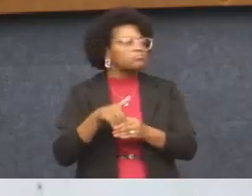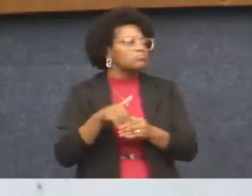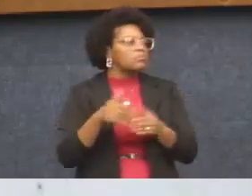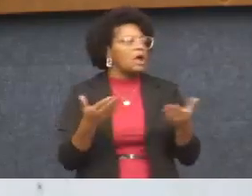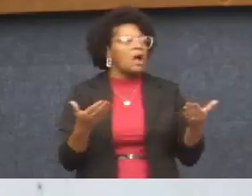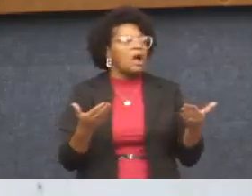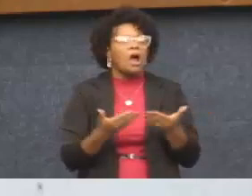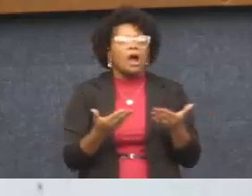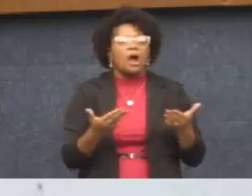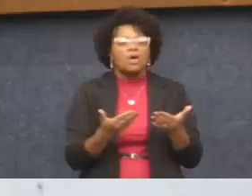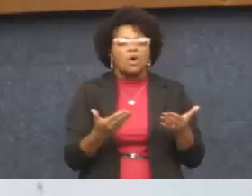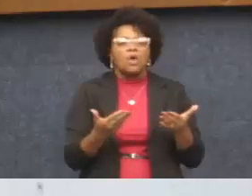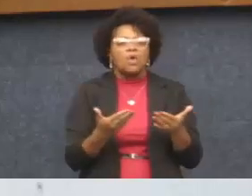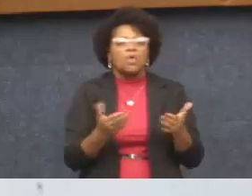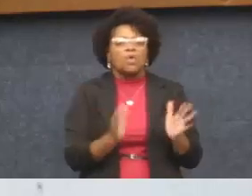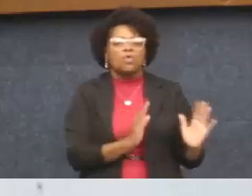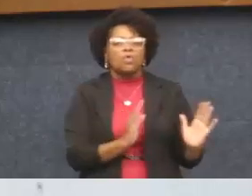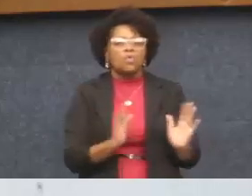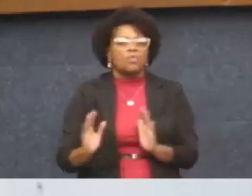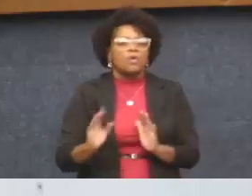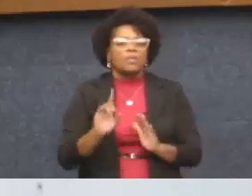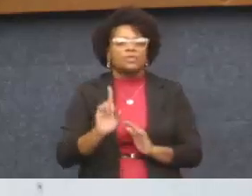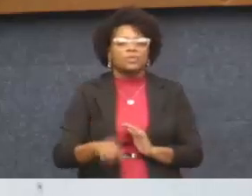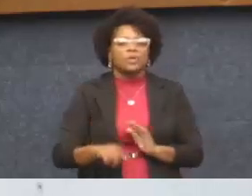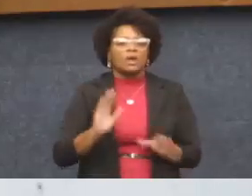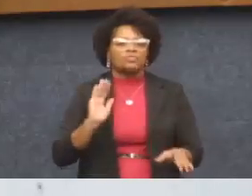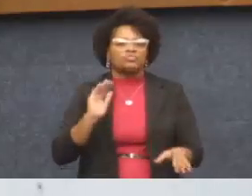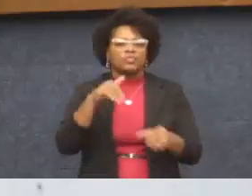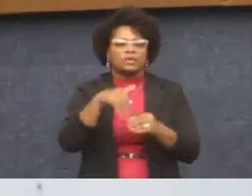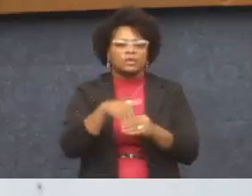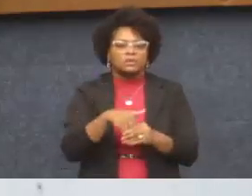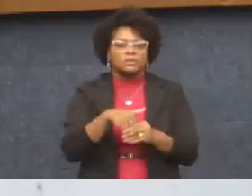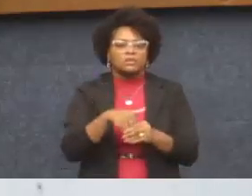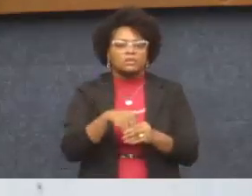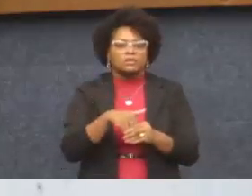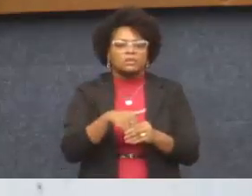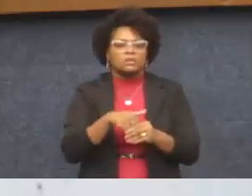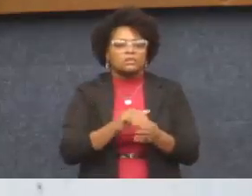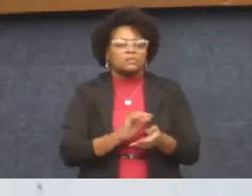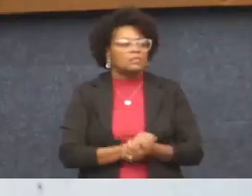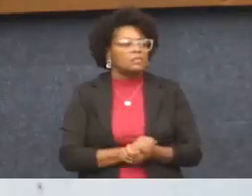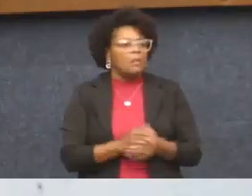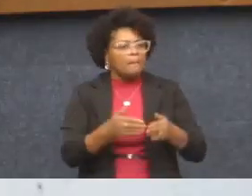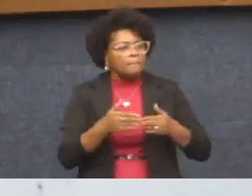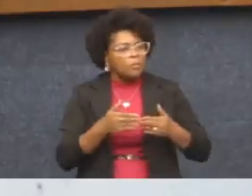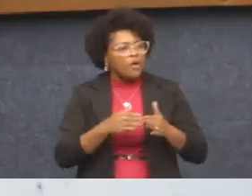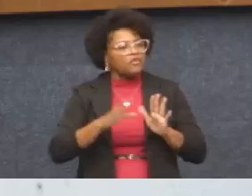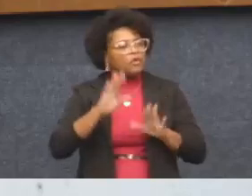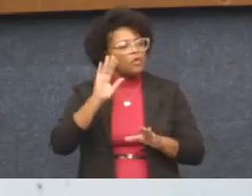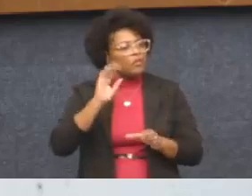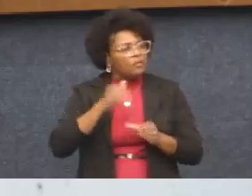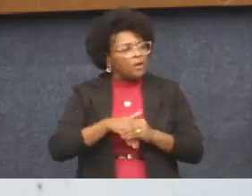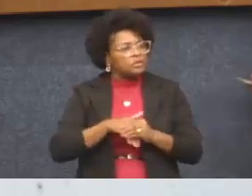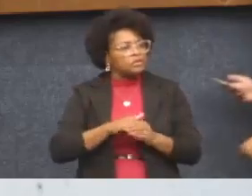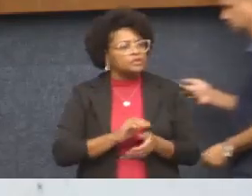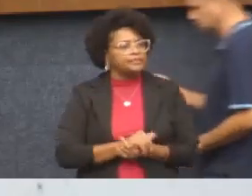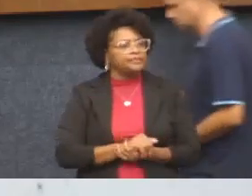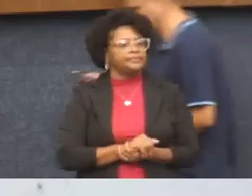Estamos, senhores vereadores, senhoras vereadoras, em processo de votação. Por favor, registre seu voto.